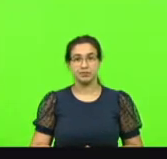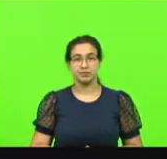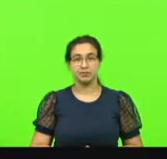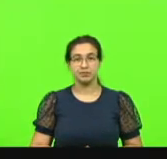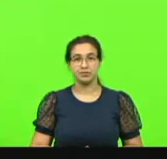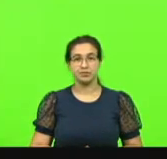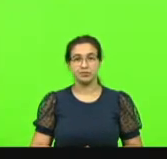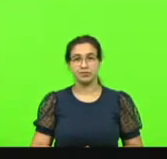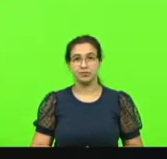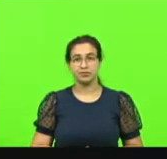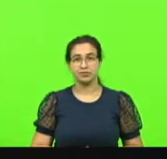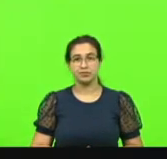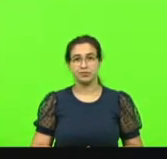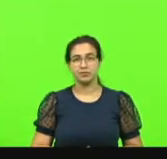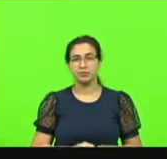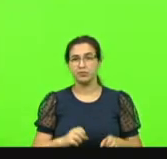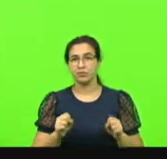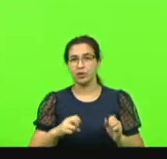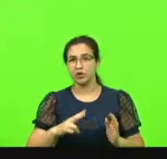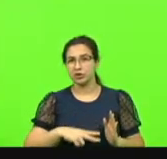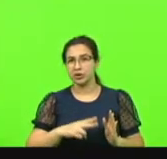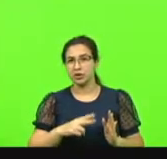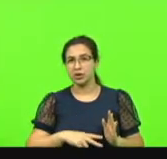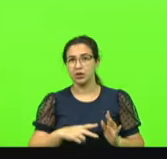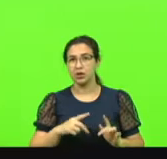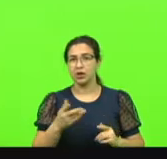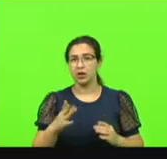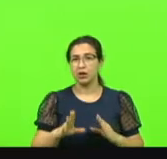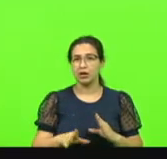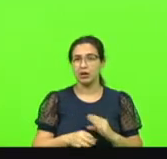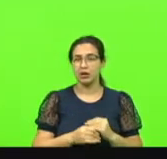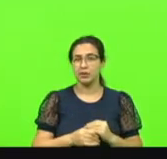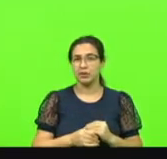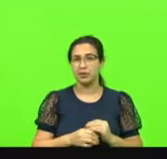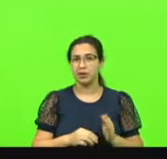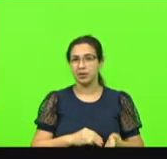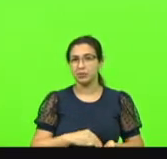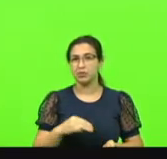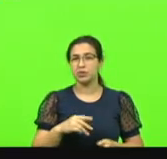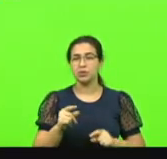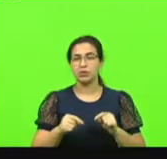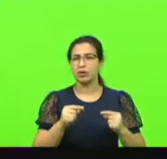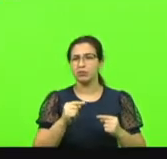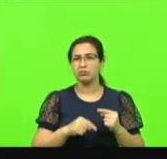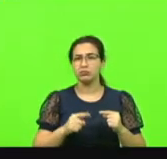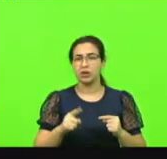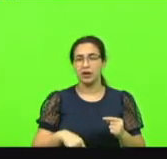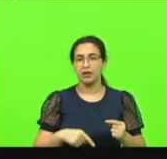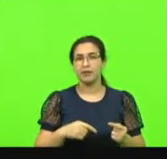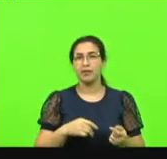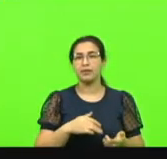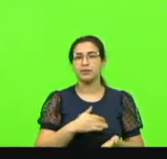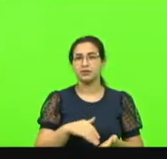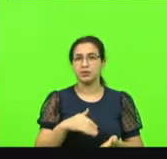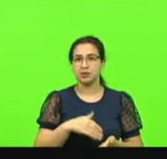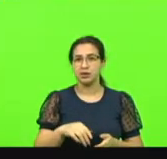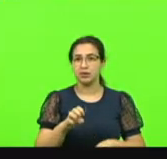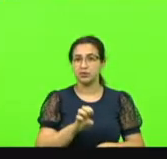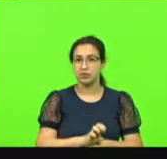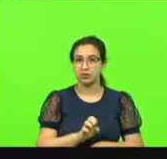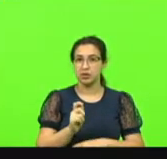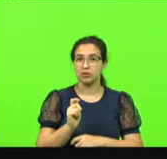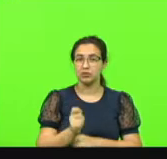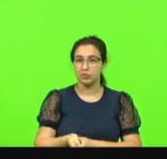Sim, deputada. Pode ler a ementa da moção novamente? Manifestando ao secretário de Estado da Agricultura, da Pesca e